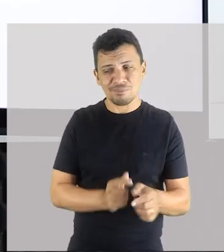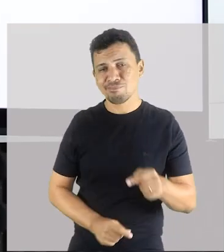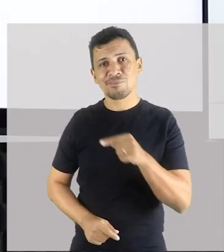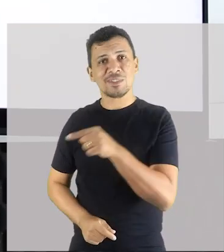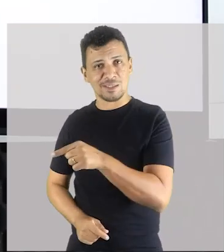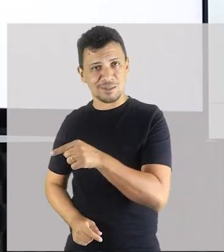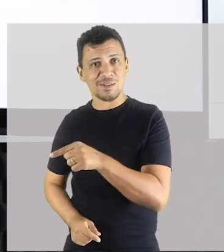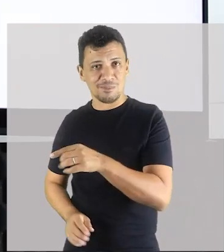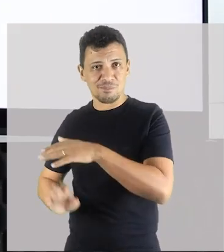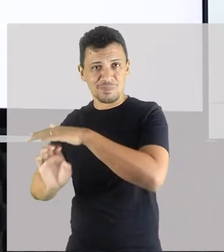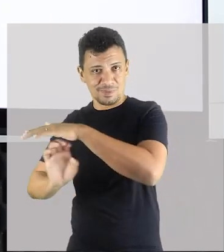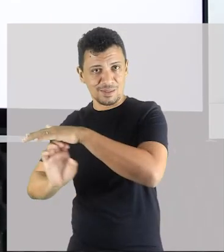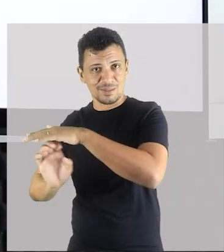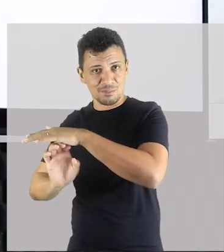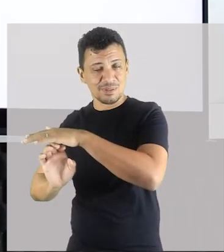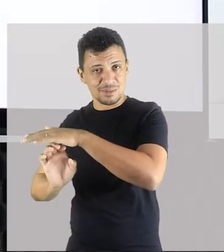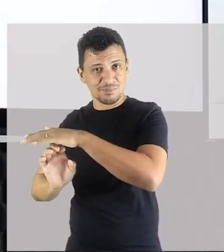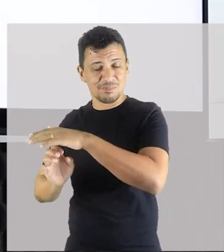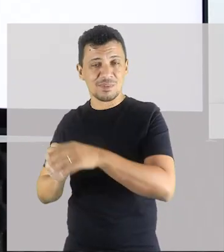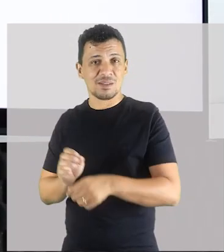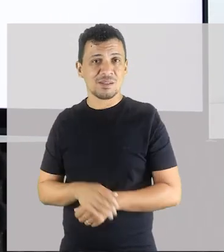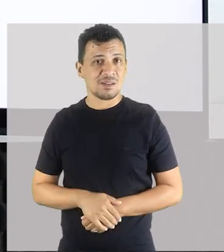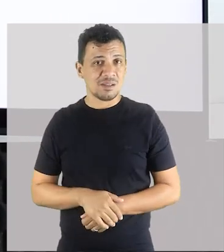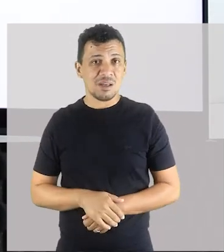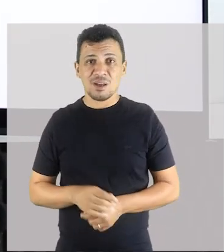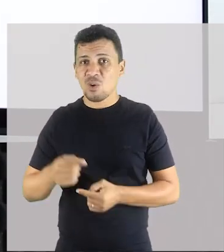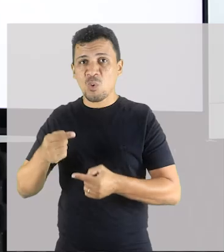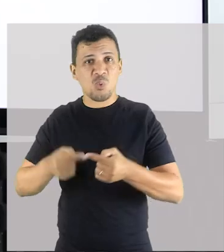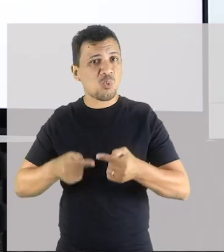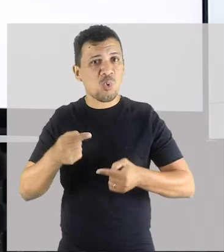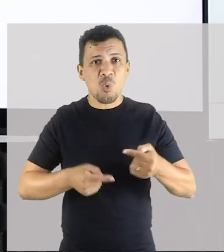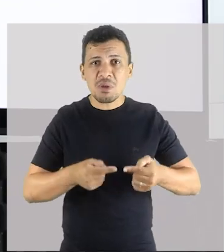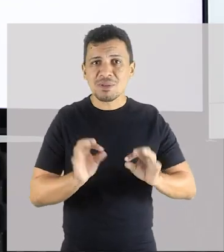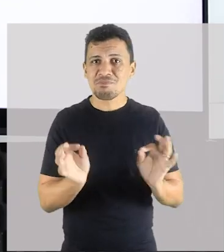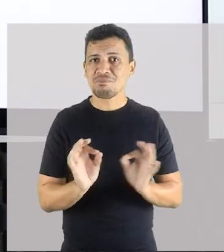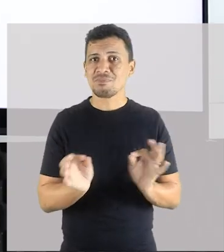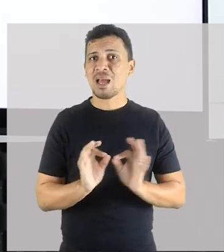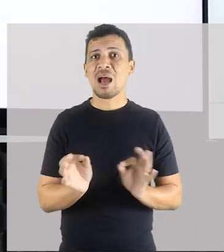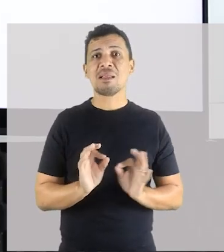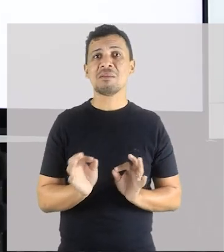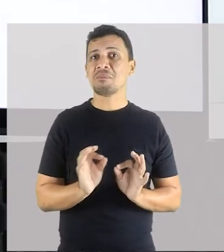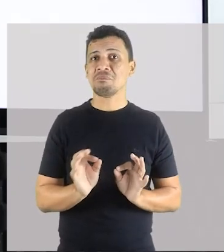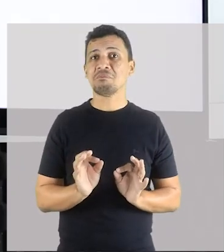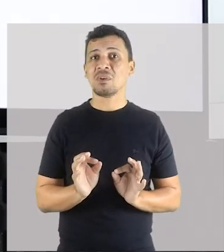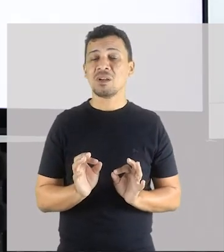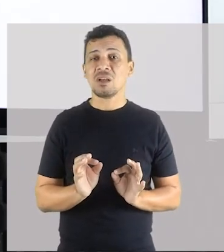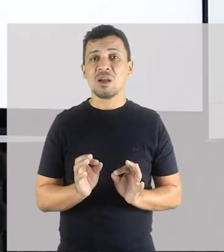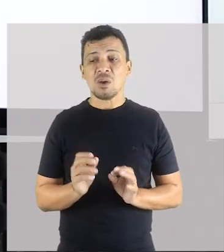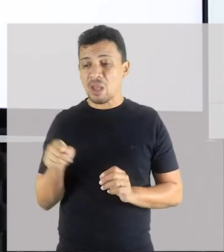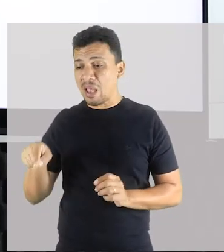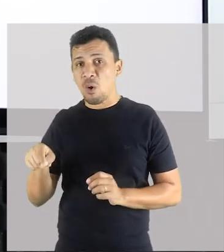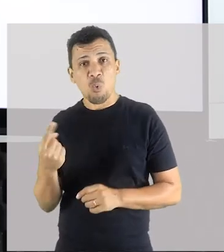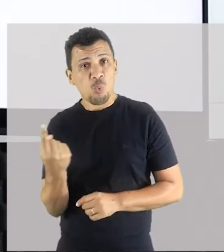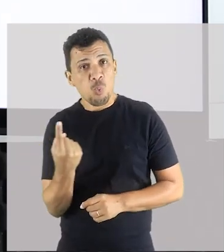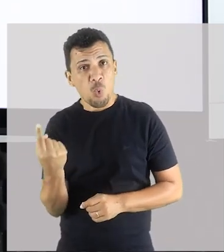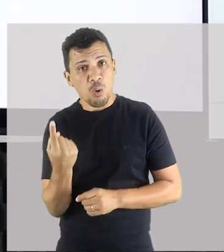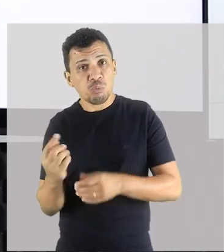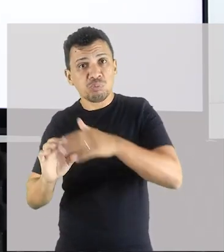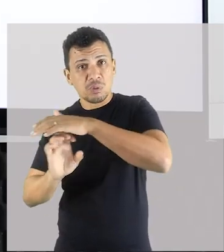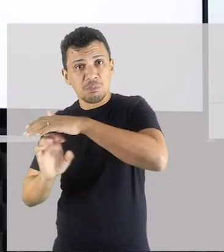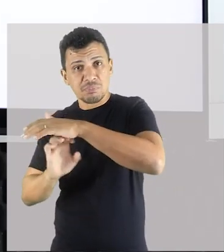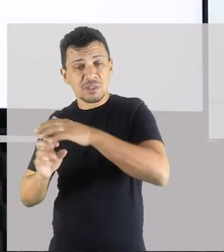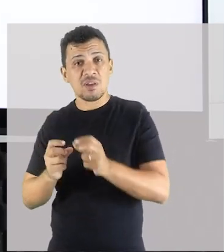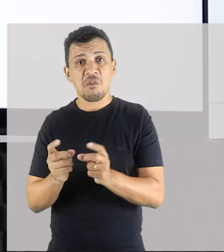dessa companhia. Ou seja, não existia concorrência, era um monopólio. E esse monopólio significa